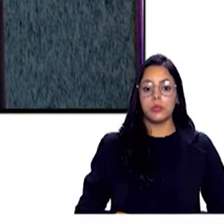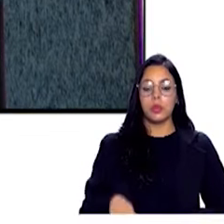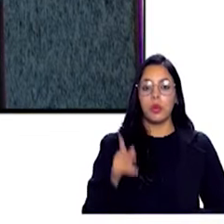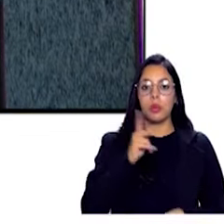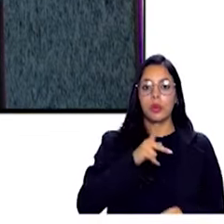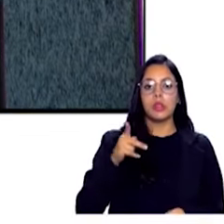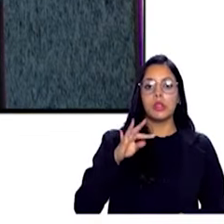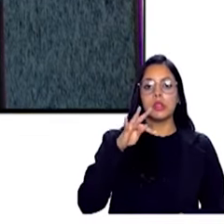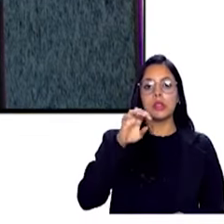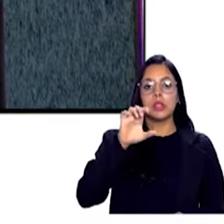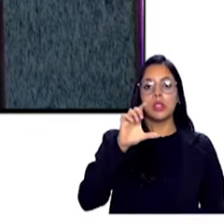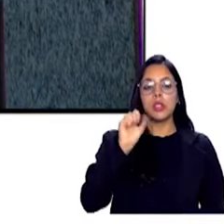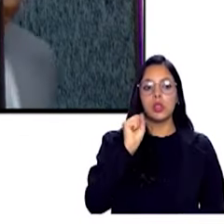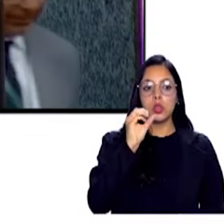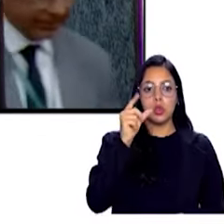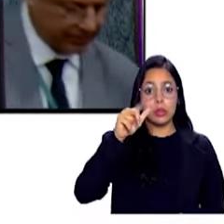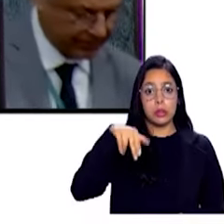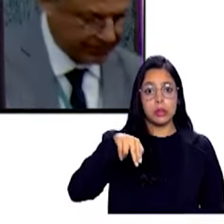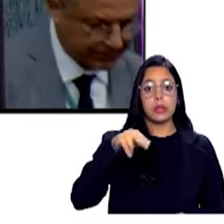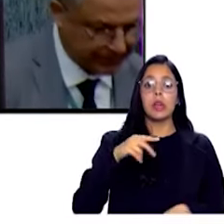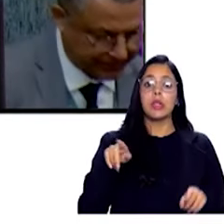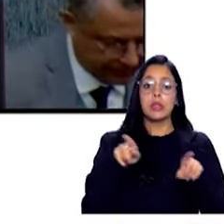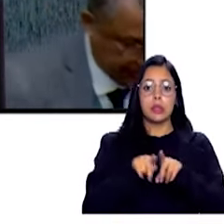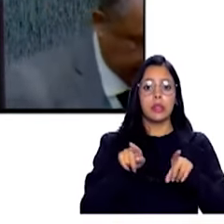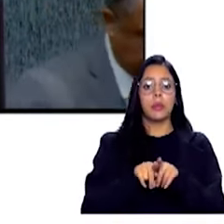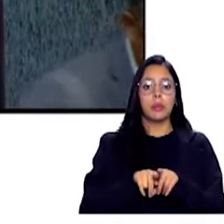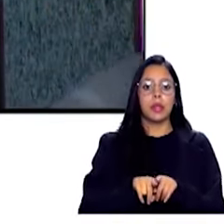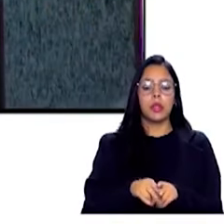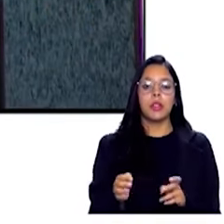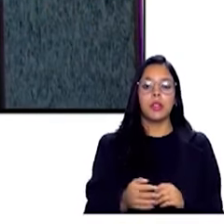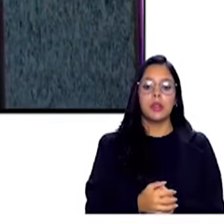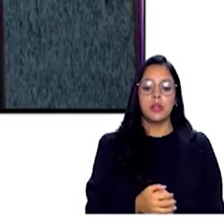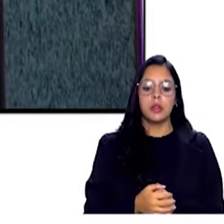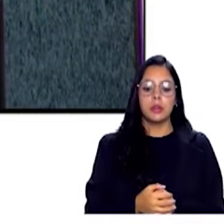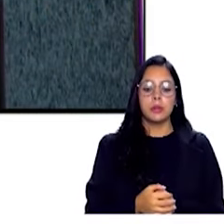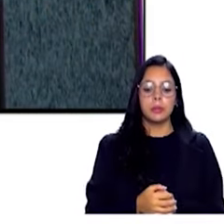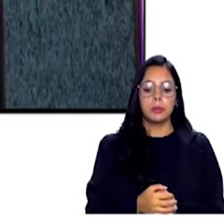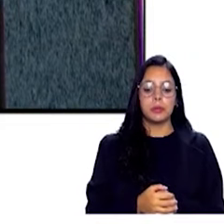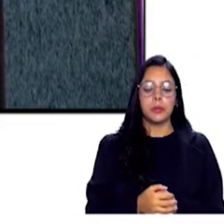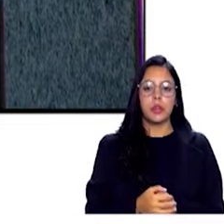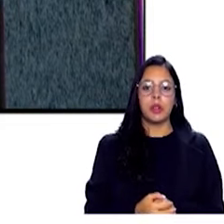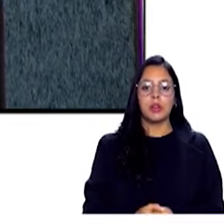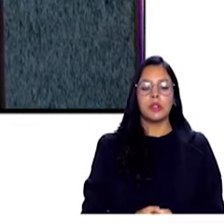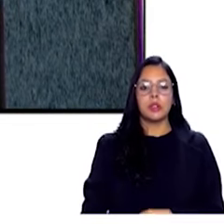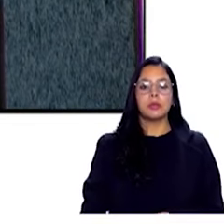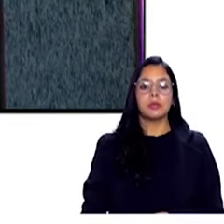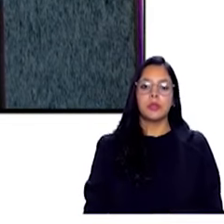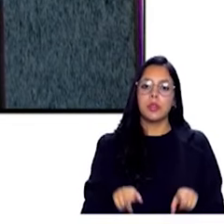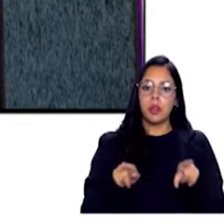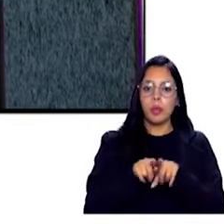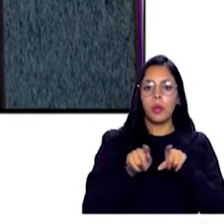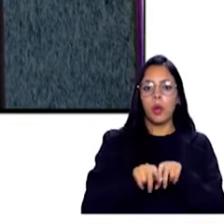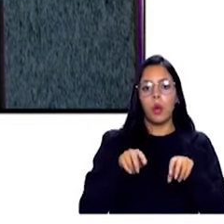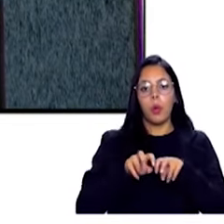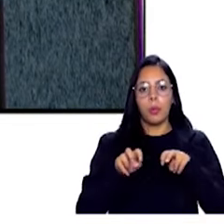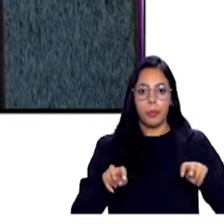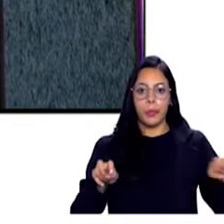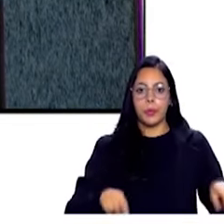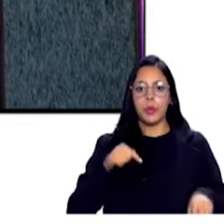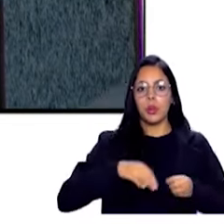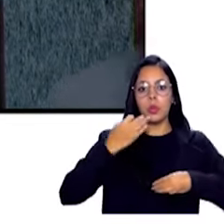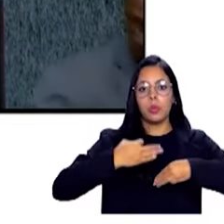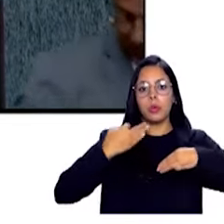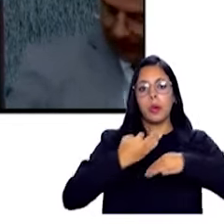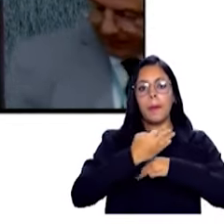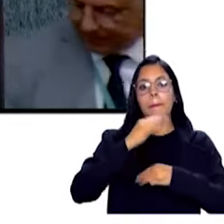tesolin e a gentileza eh diante de desse painel do ministro Benedito